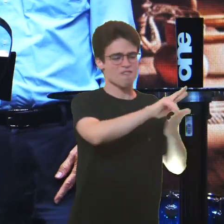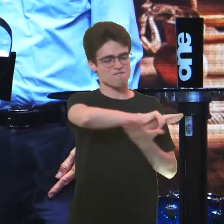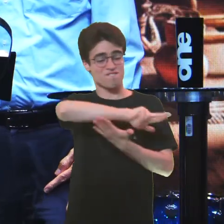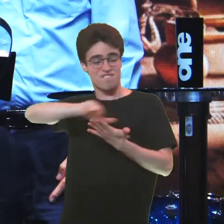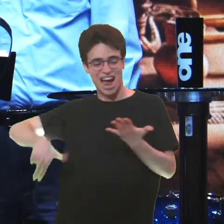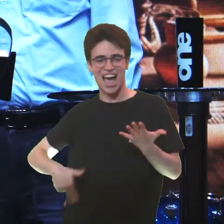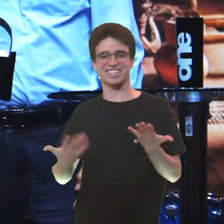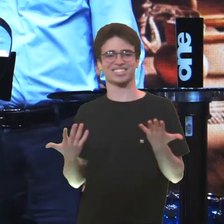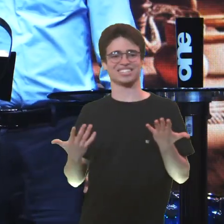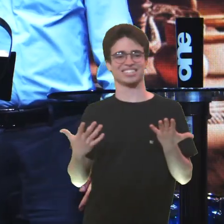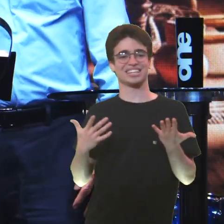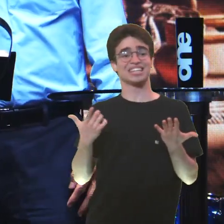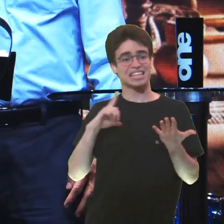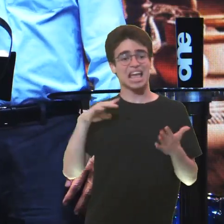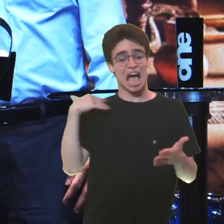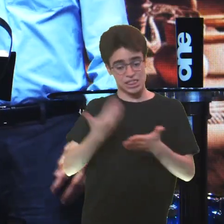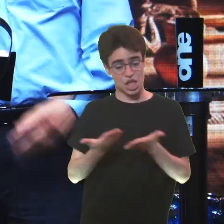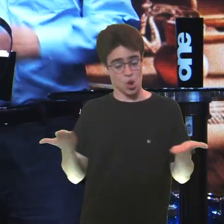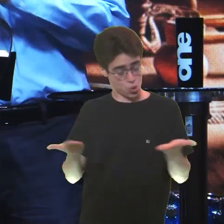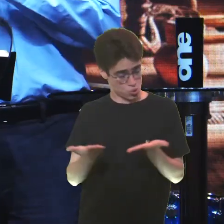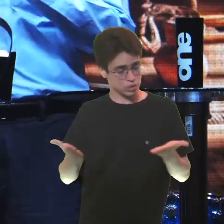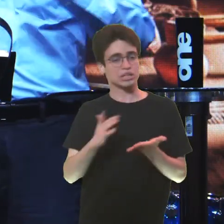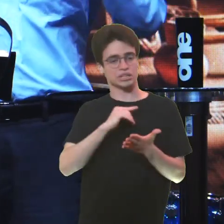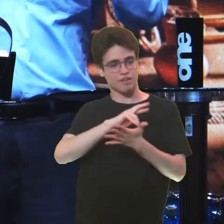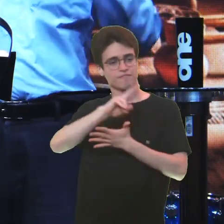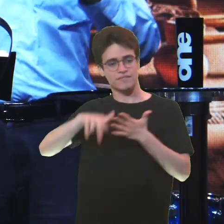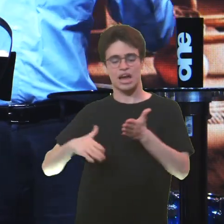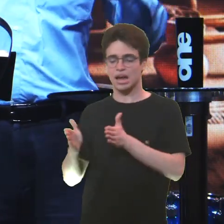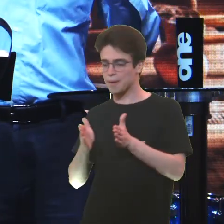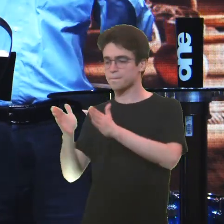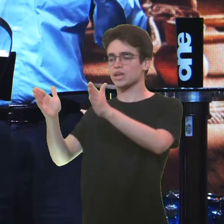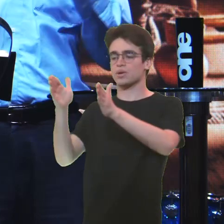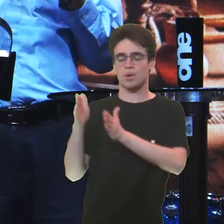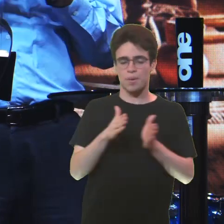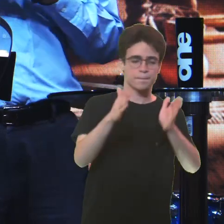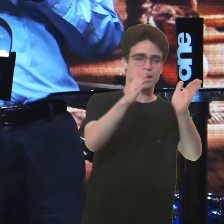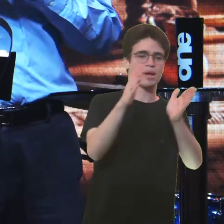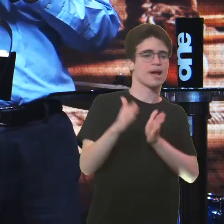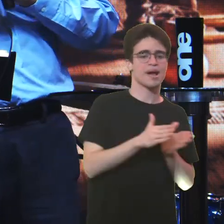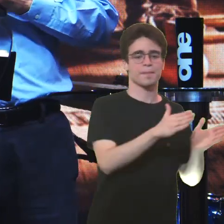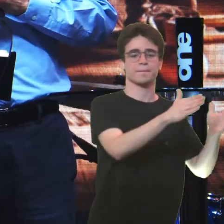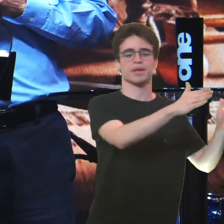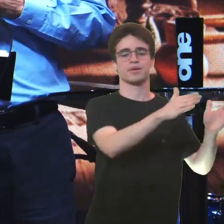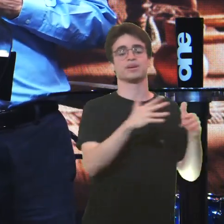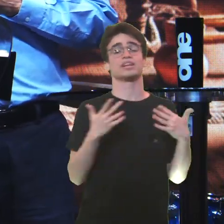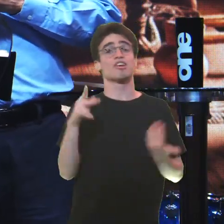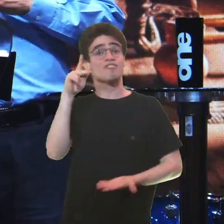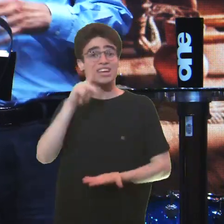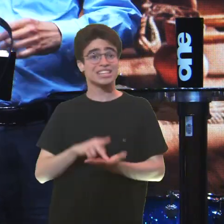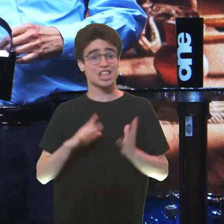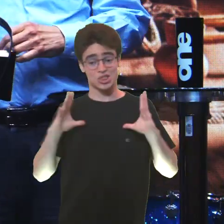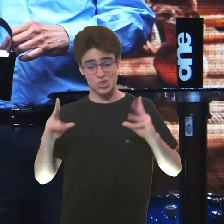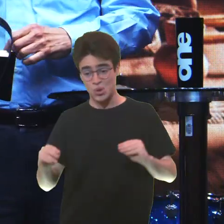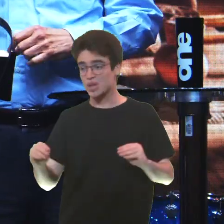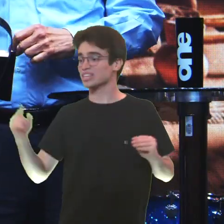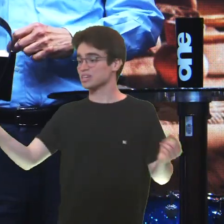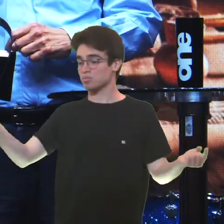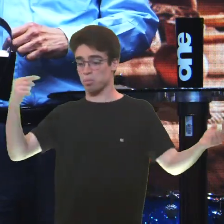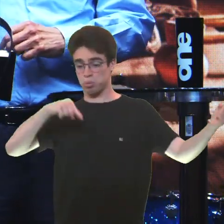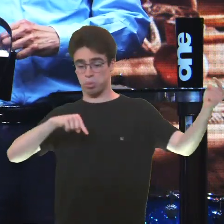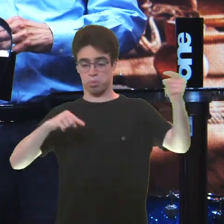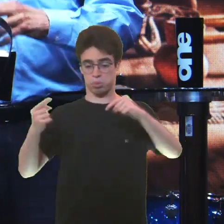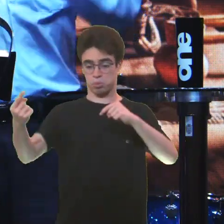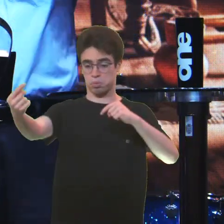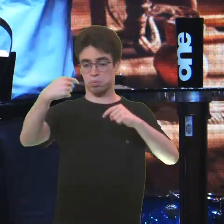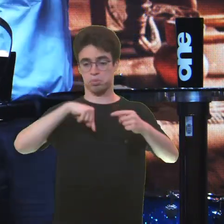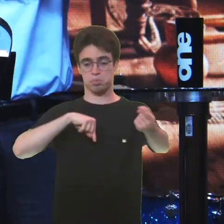dos quais existem até hoje. Y todos en verdad conducían a E Roma. todos, de fato, conduziam até